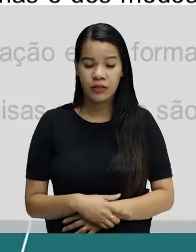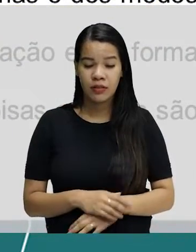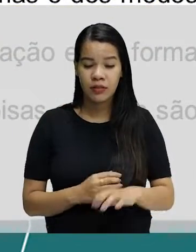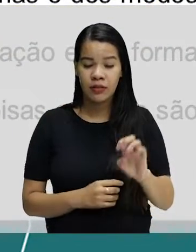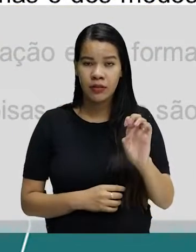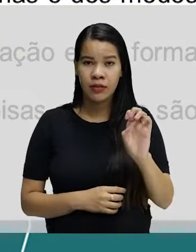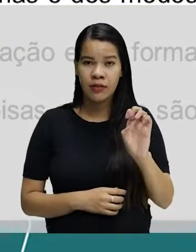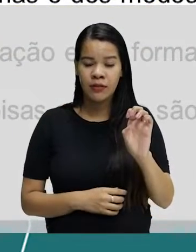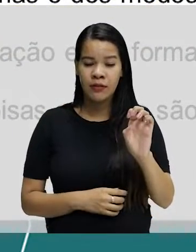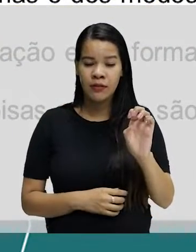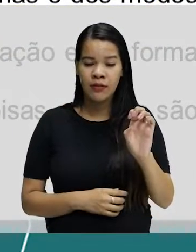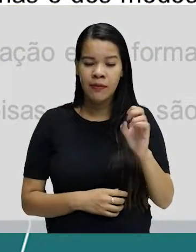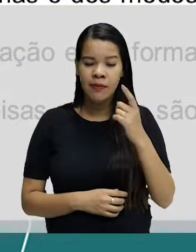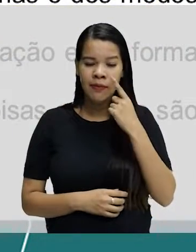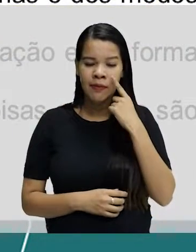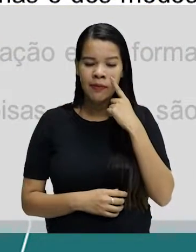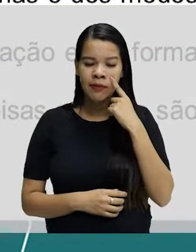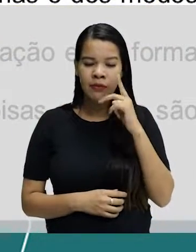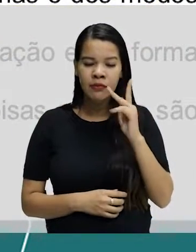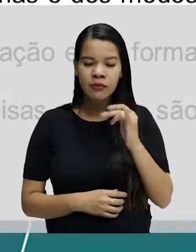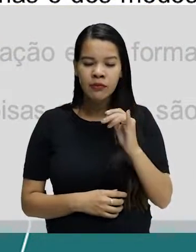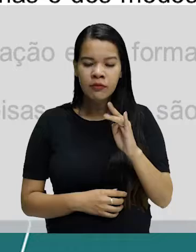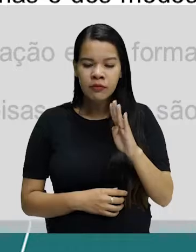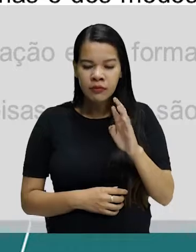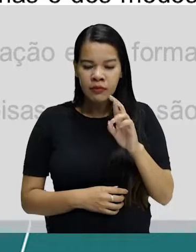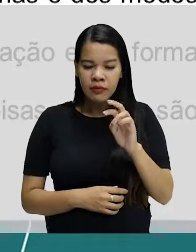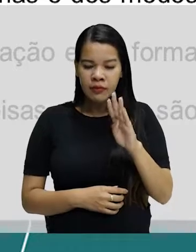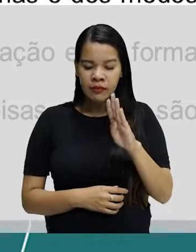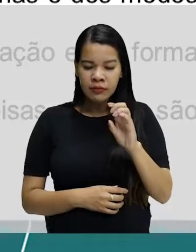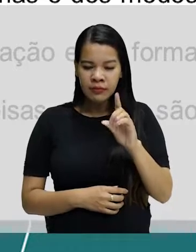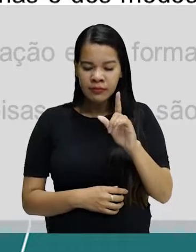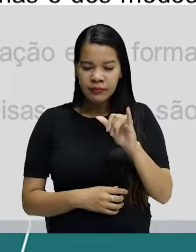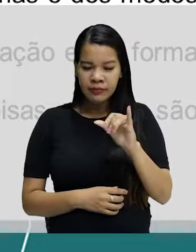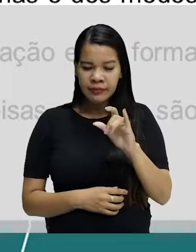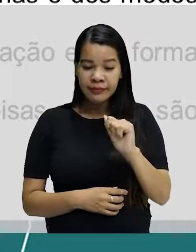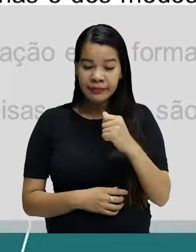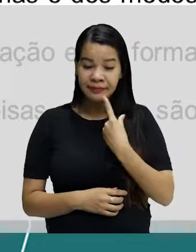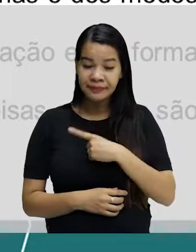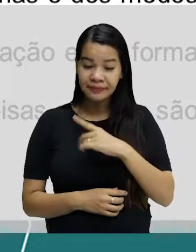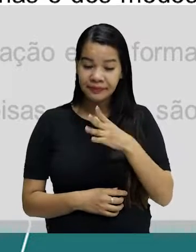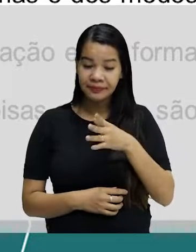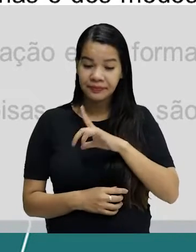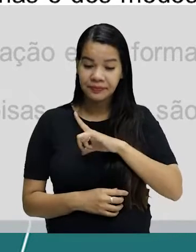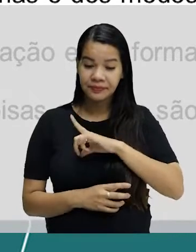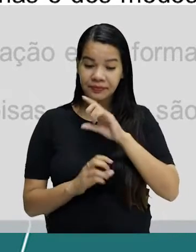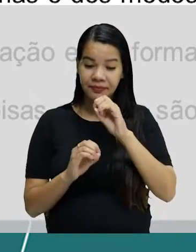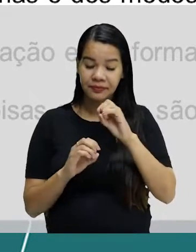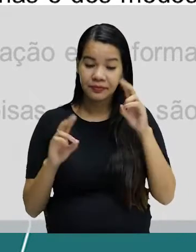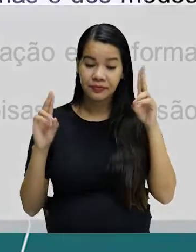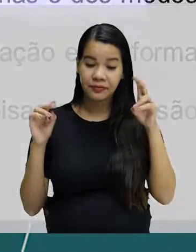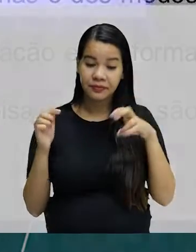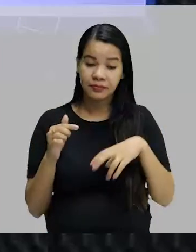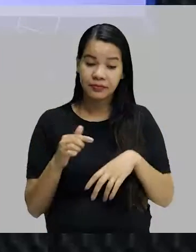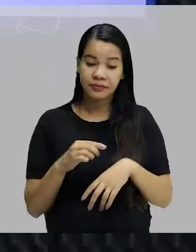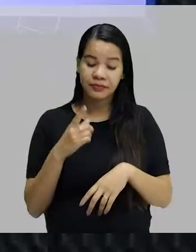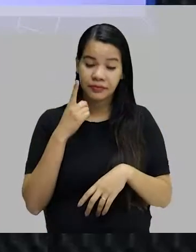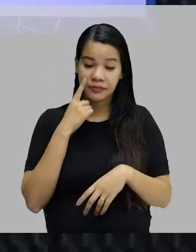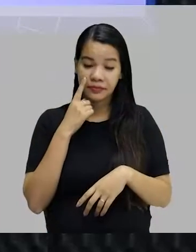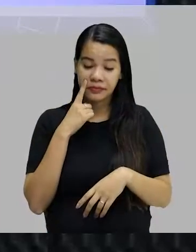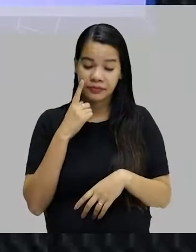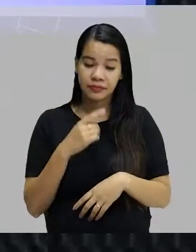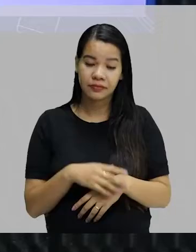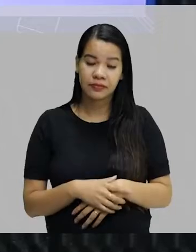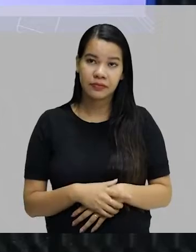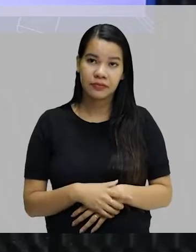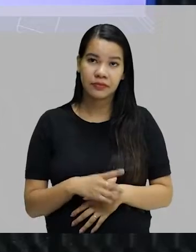dúvida hiperbólica. A dúvida hiperbólica, gente. Você já tem aulas sobre isso aqui na plataforma. Essa dúvida hiperbólica,